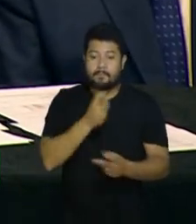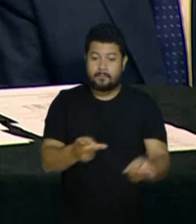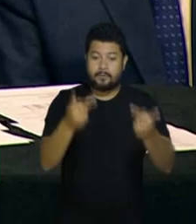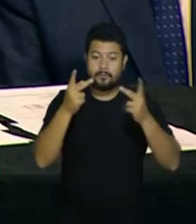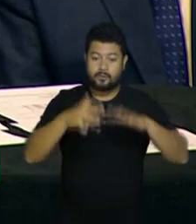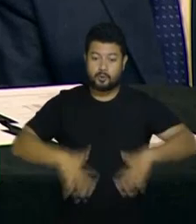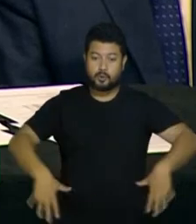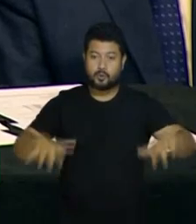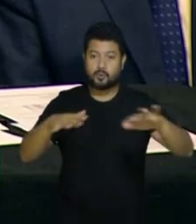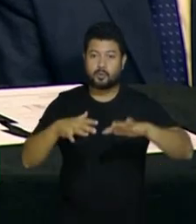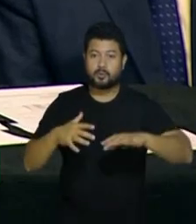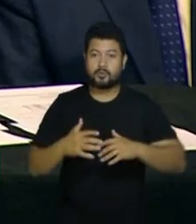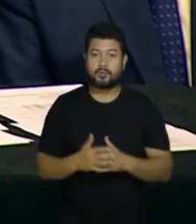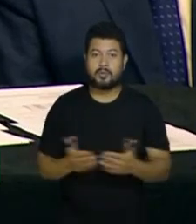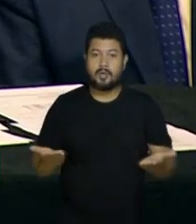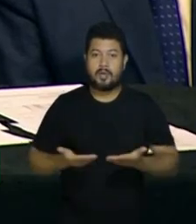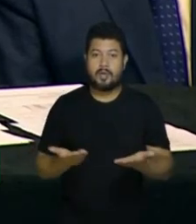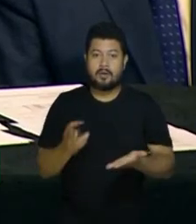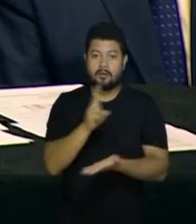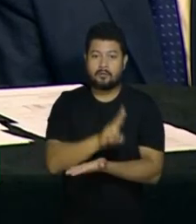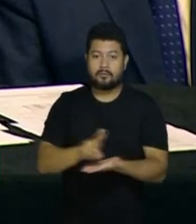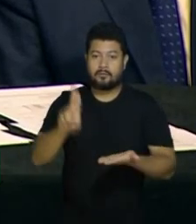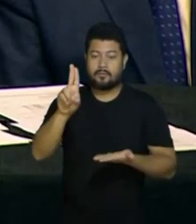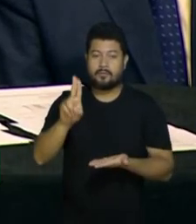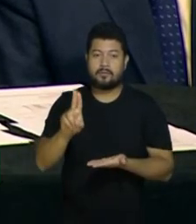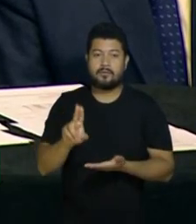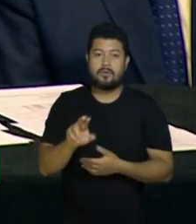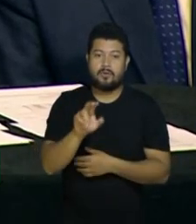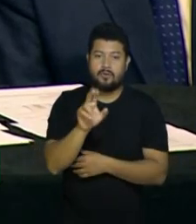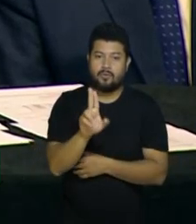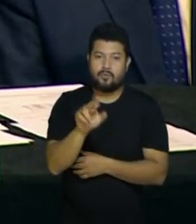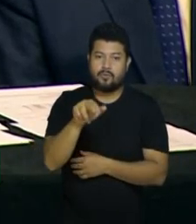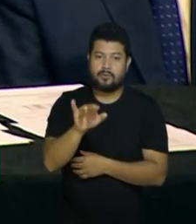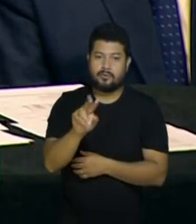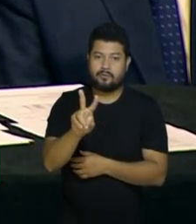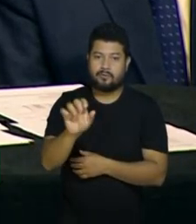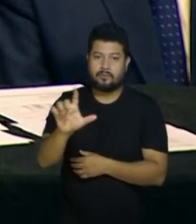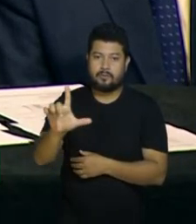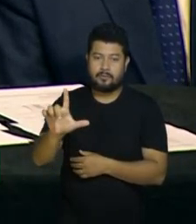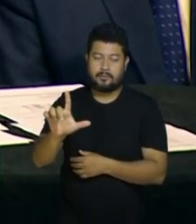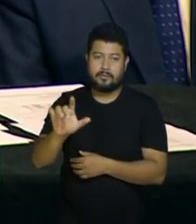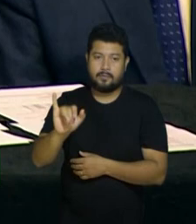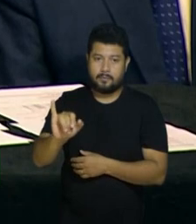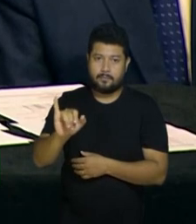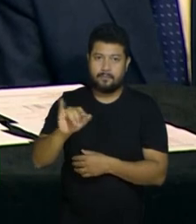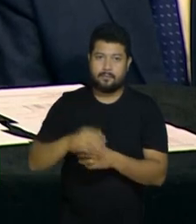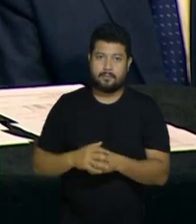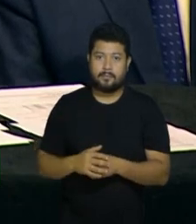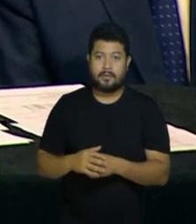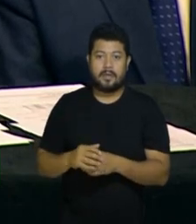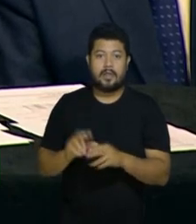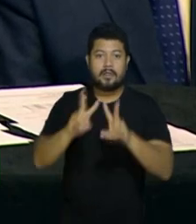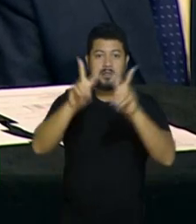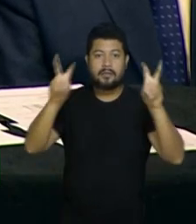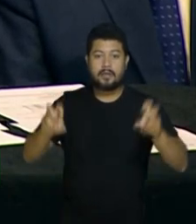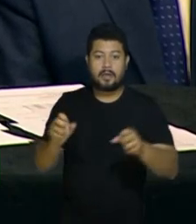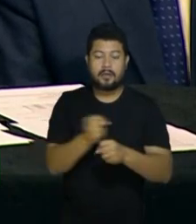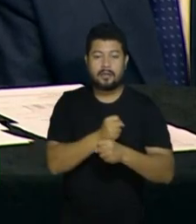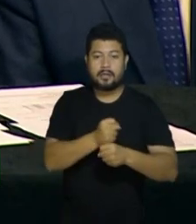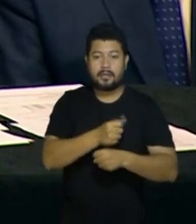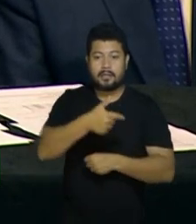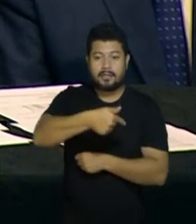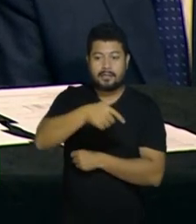ouvir agora a Universidade do Vale do Itajaí, Univale, tema Univale 60 anos, diretor de